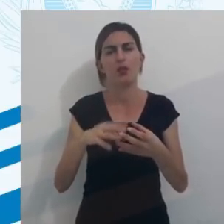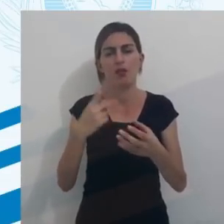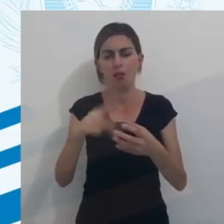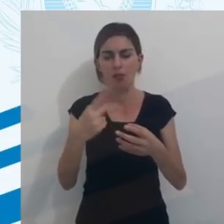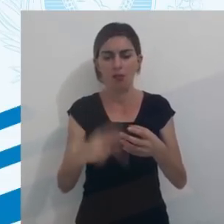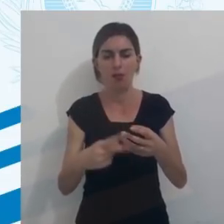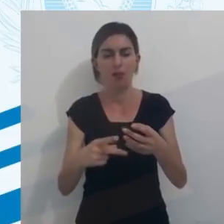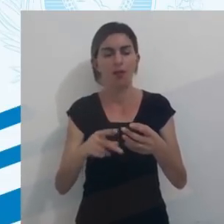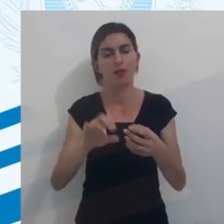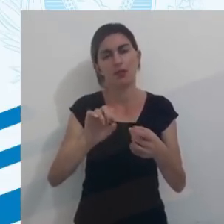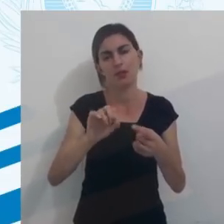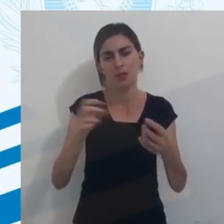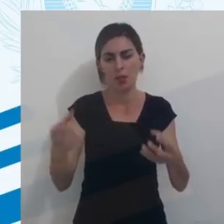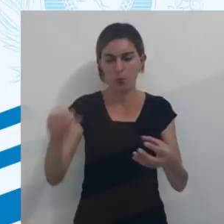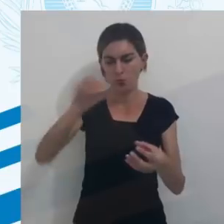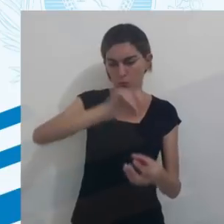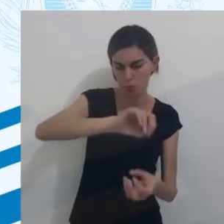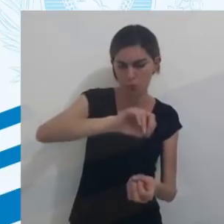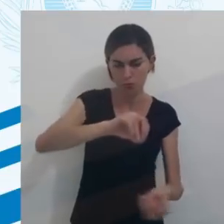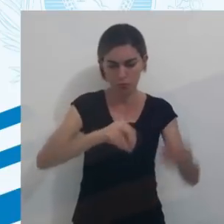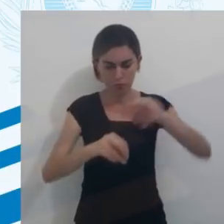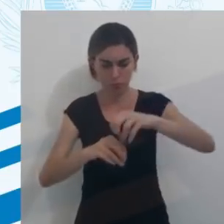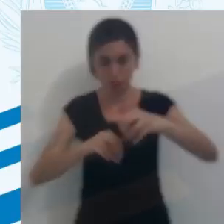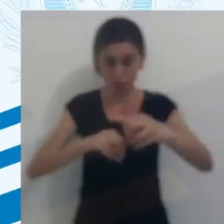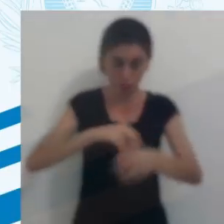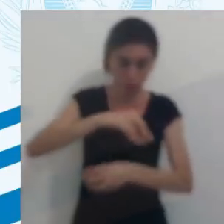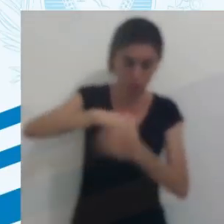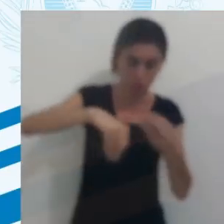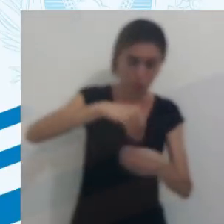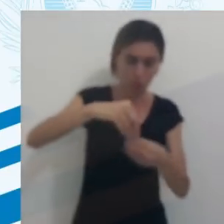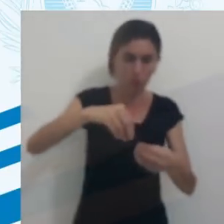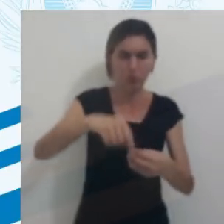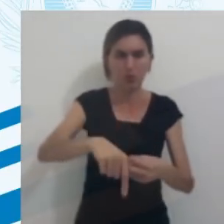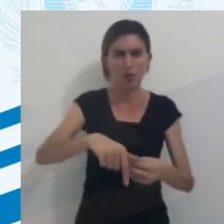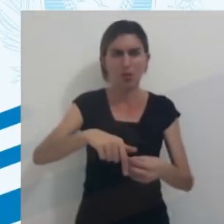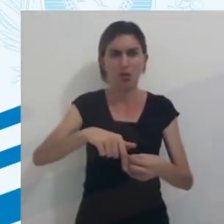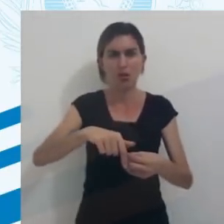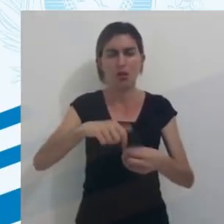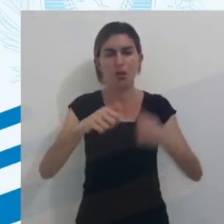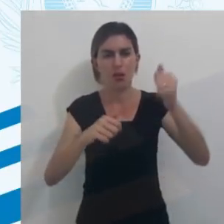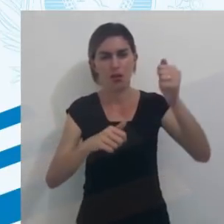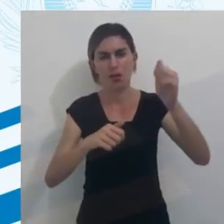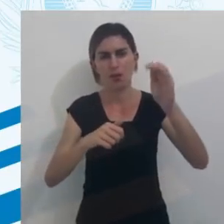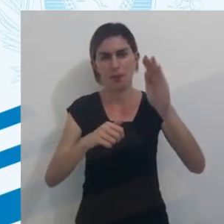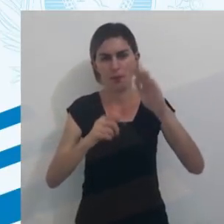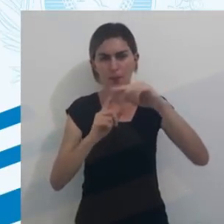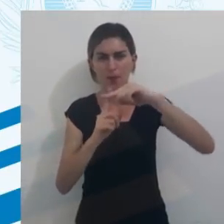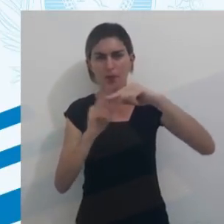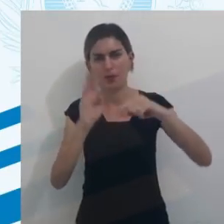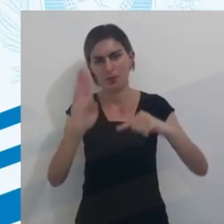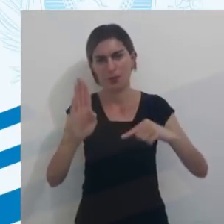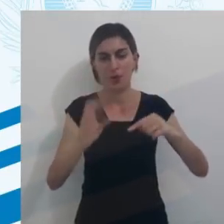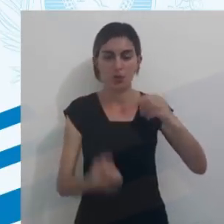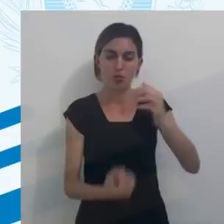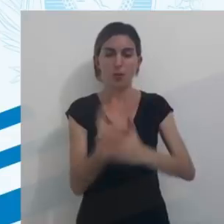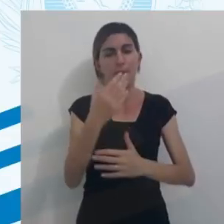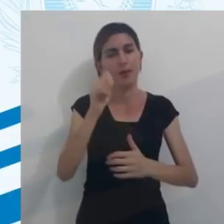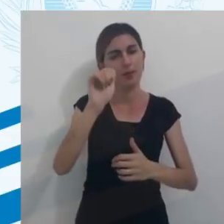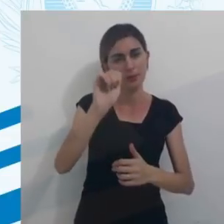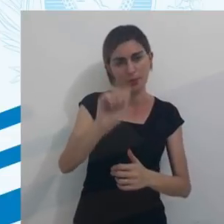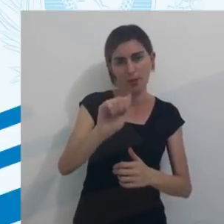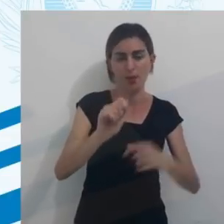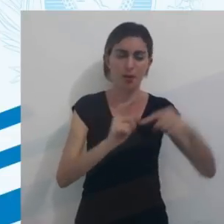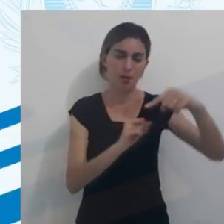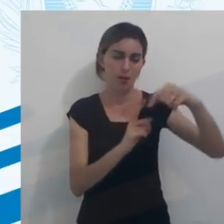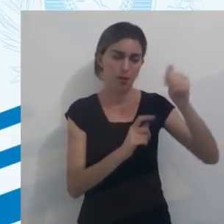elas são adicionadas, de repente eu tenho A mais B, mas só aparece A, de repente eu tenho